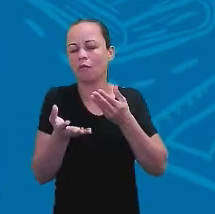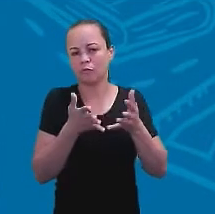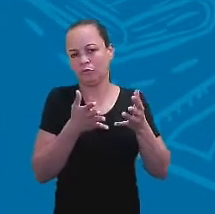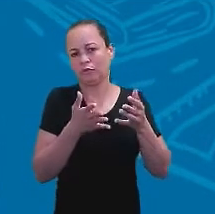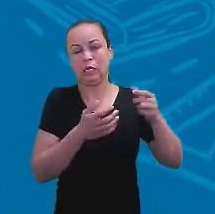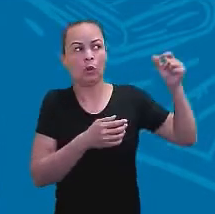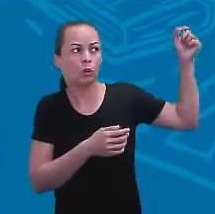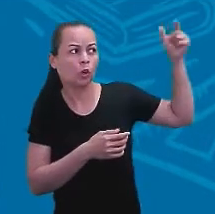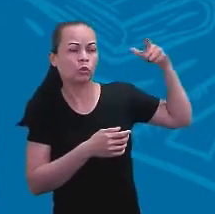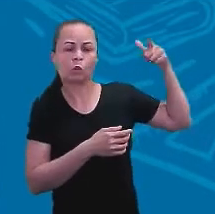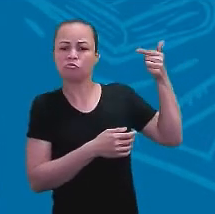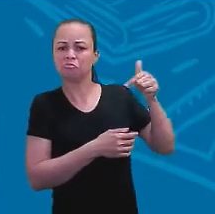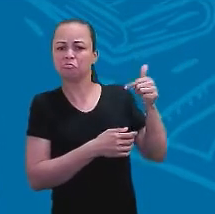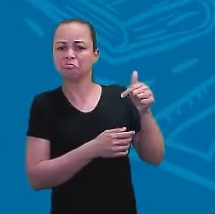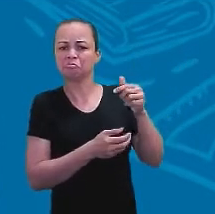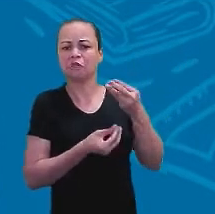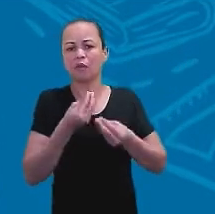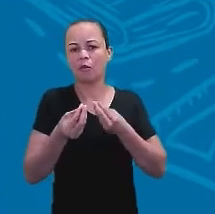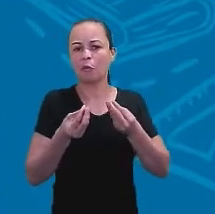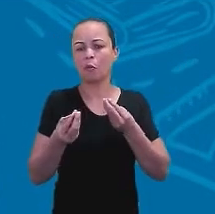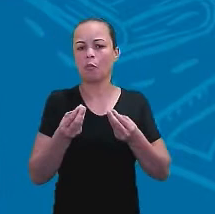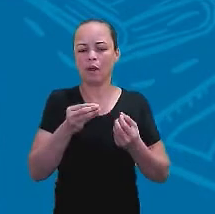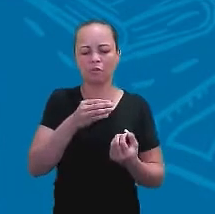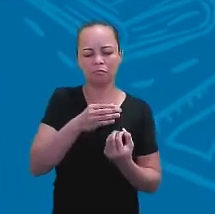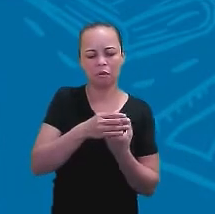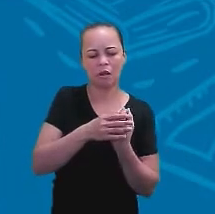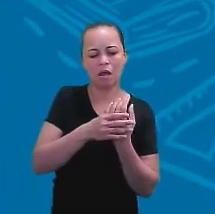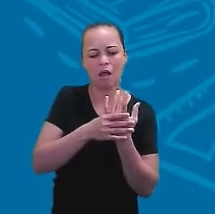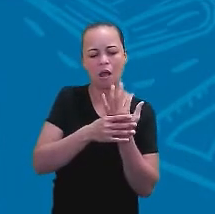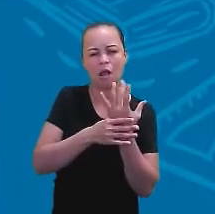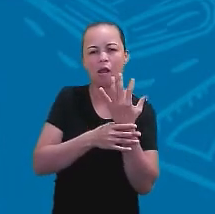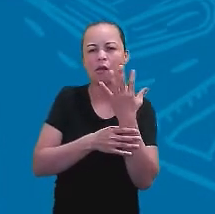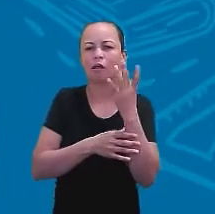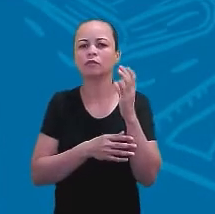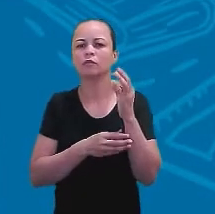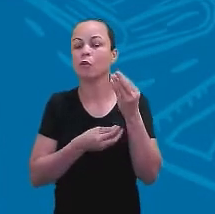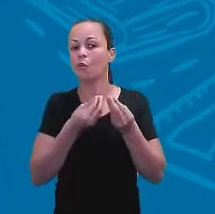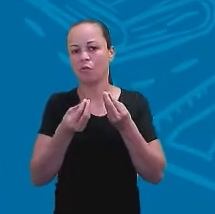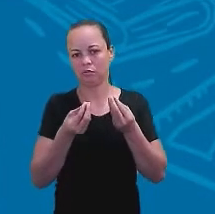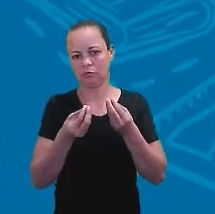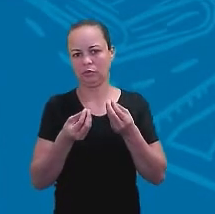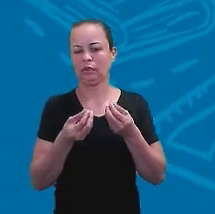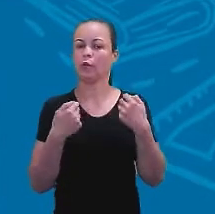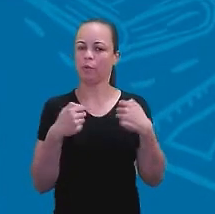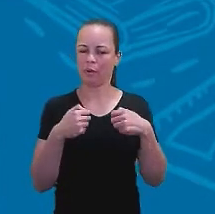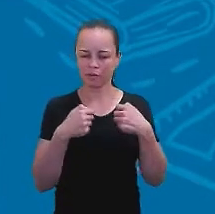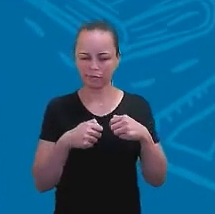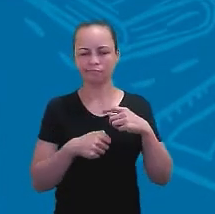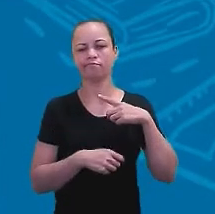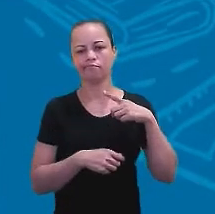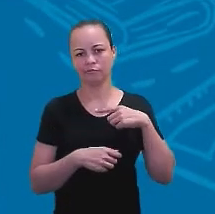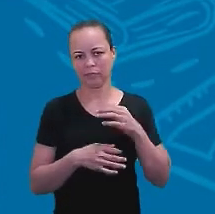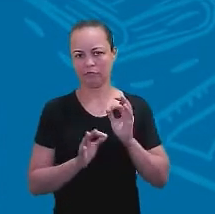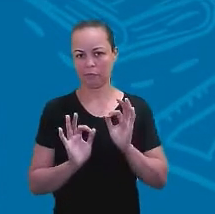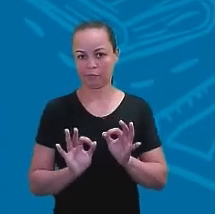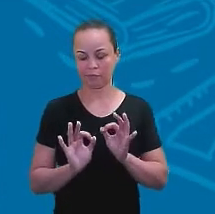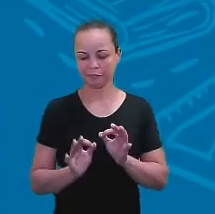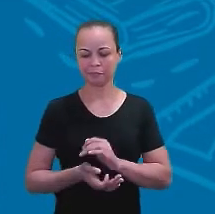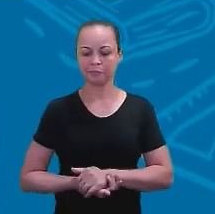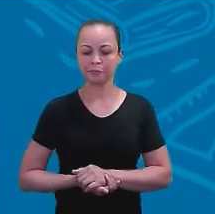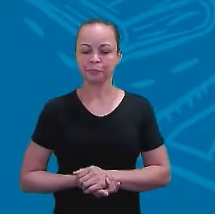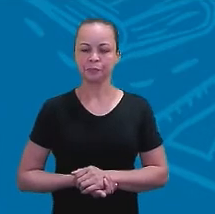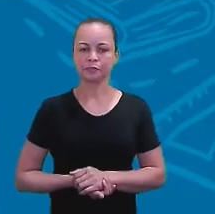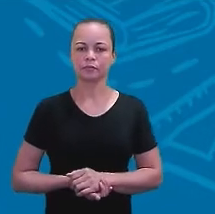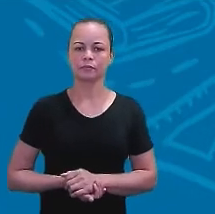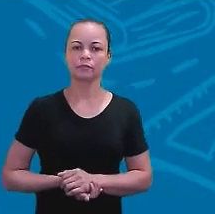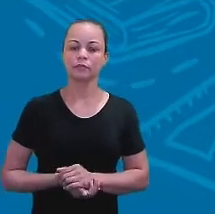as plantas elas não conseguem se desenvolver da forma adequada, da forma correta, tá ok?